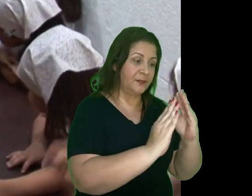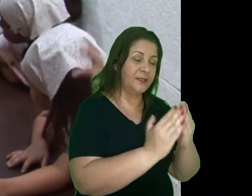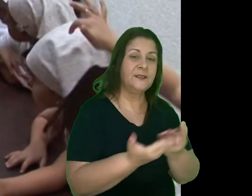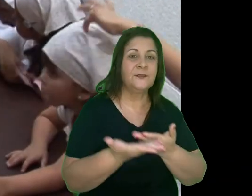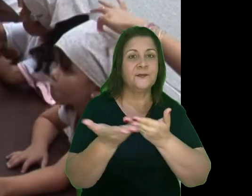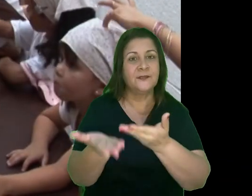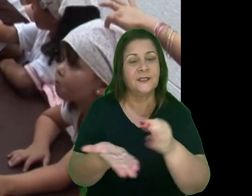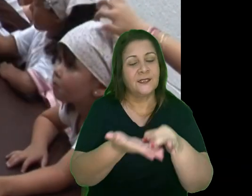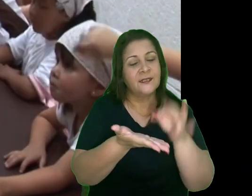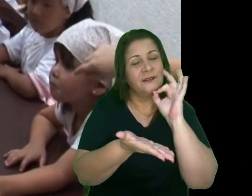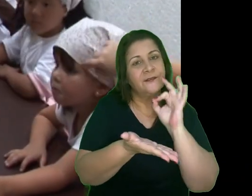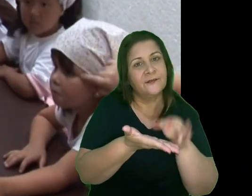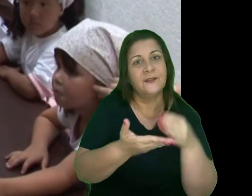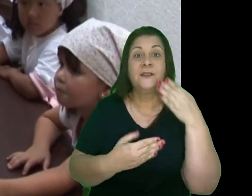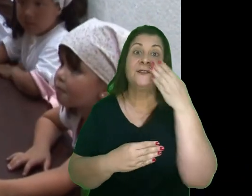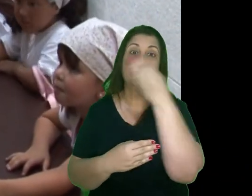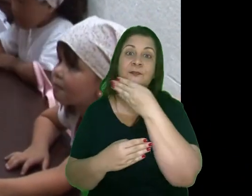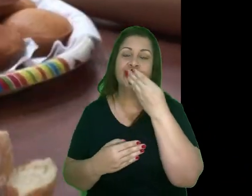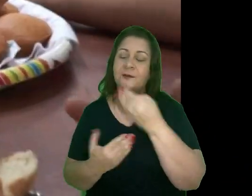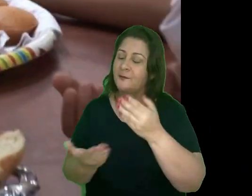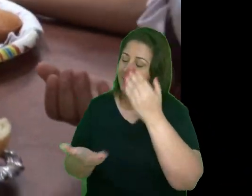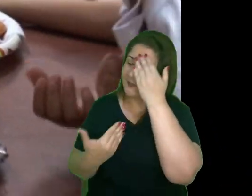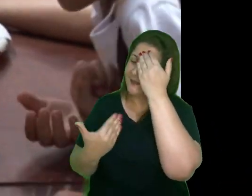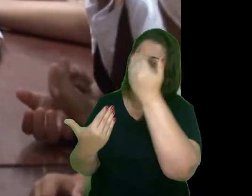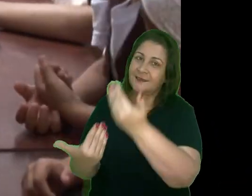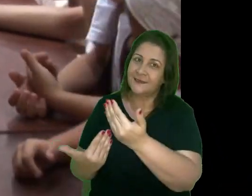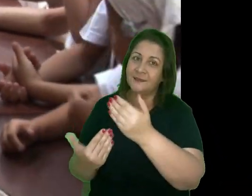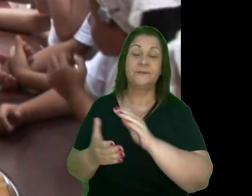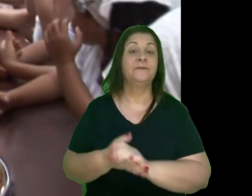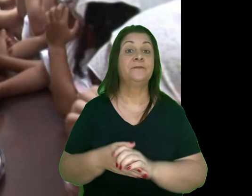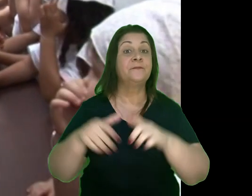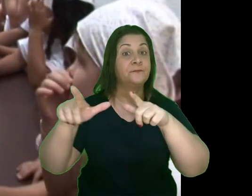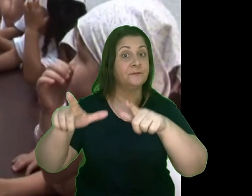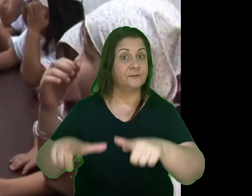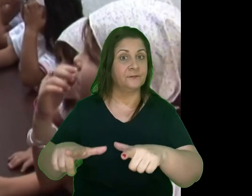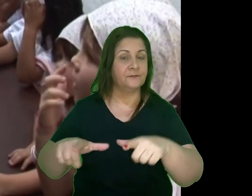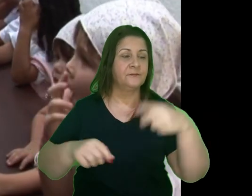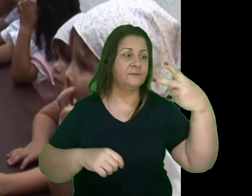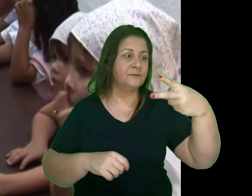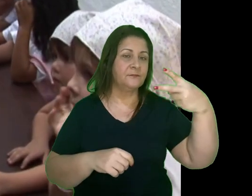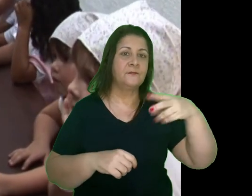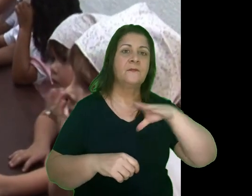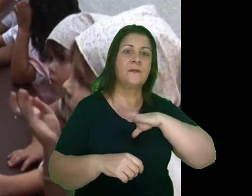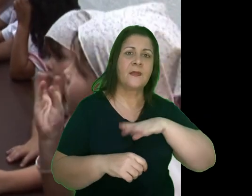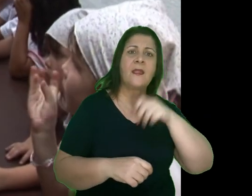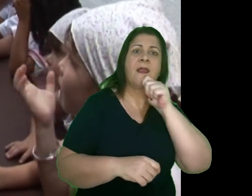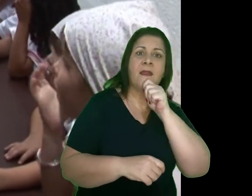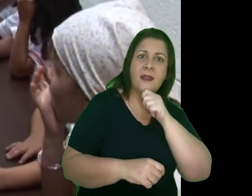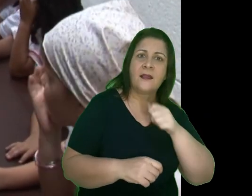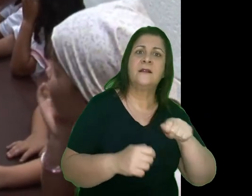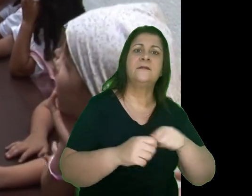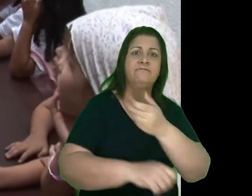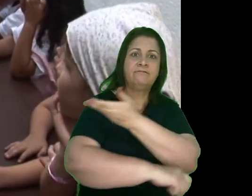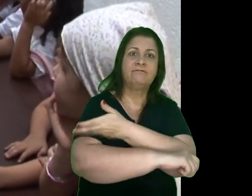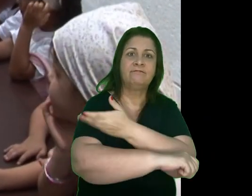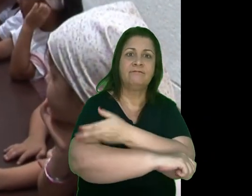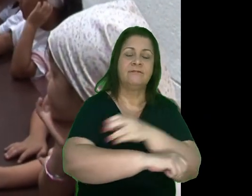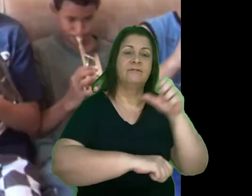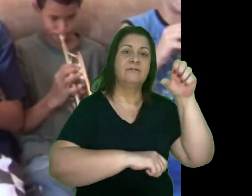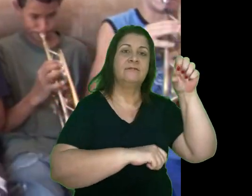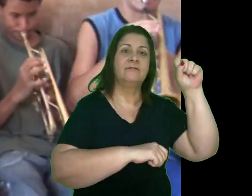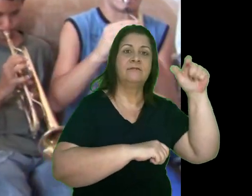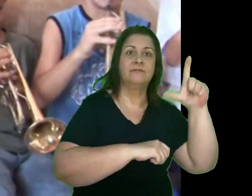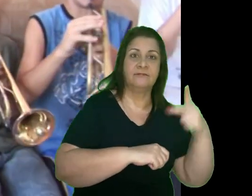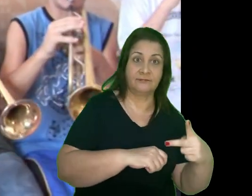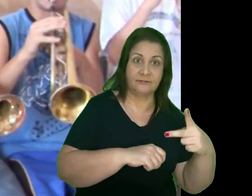casa sempre oferece um café ou doces, como forma de agradecimento. Na região, apenas duas cidades mantêm a